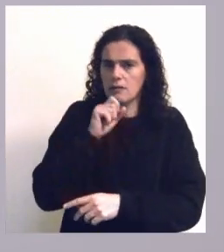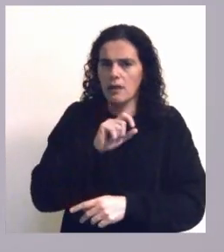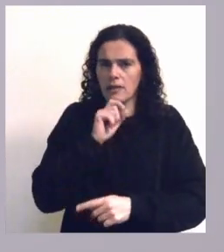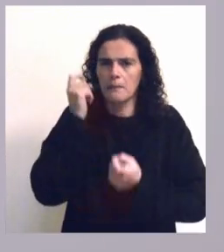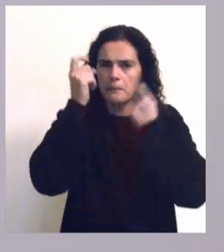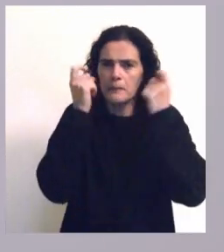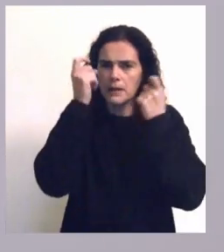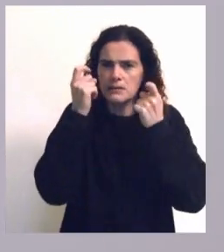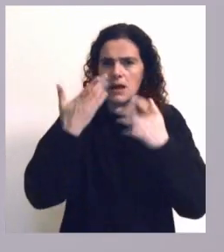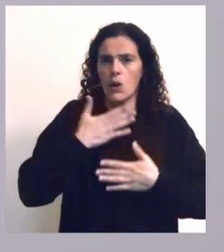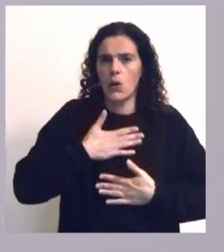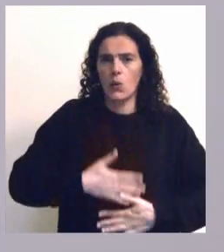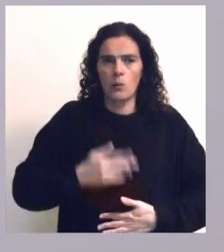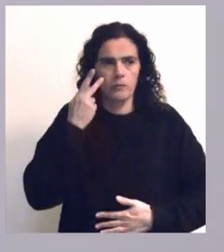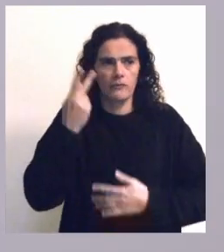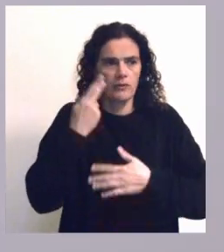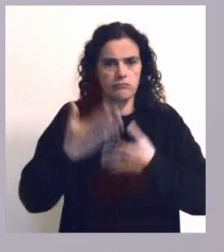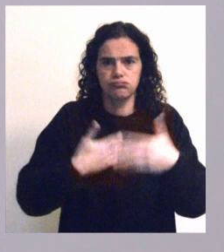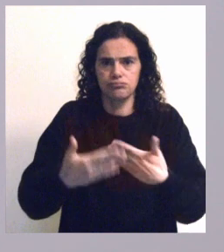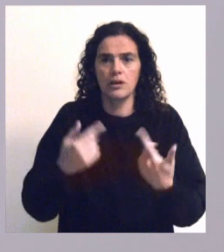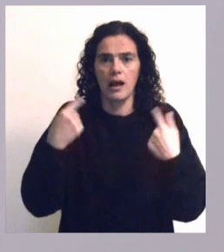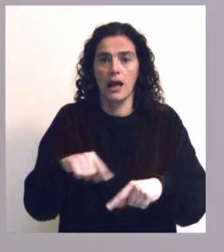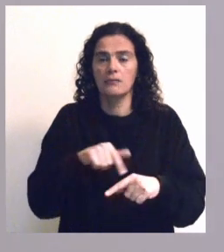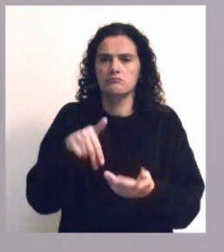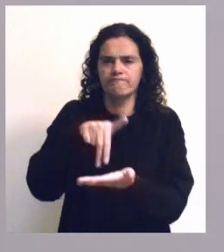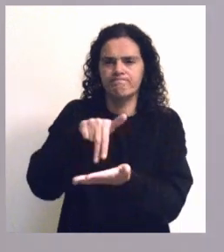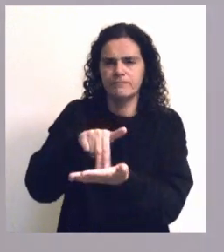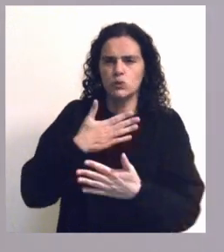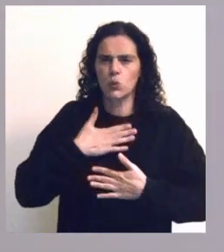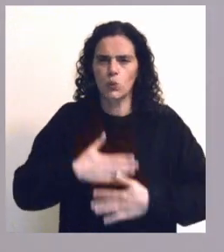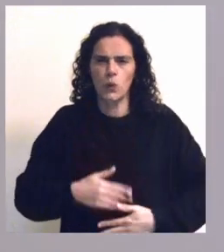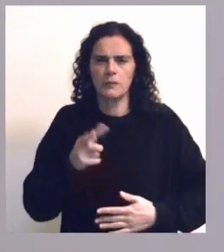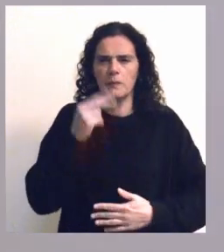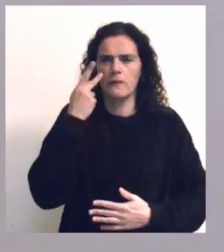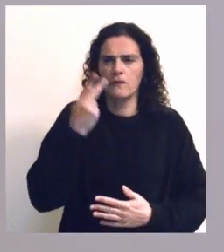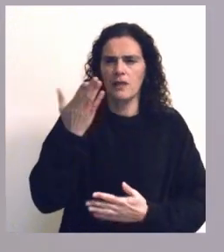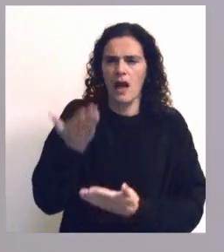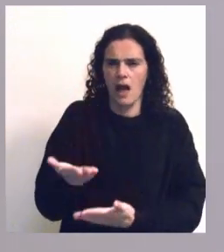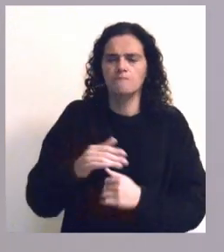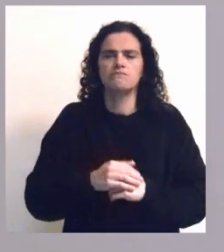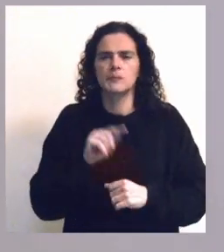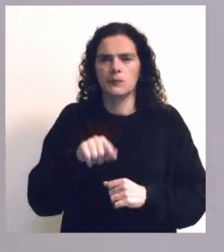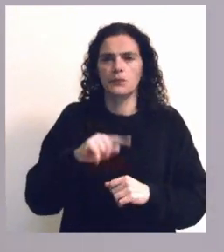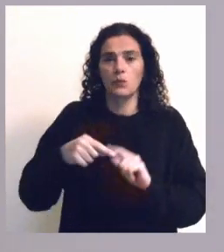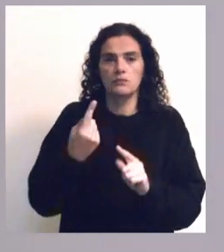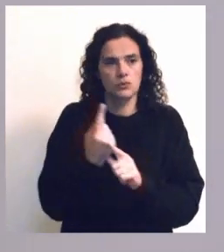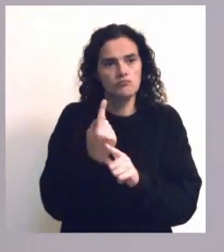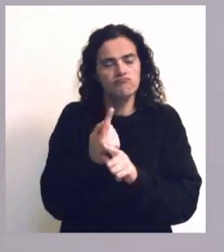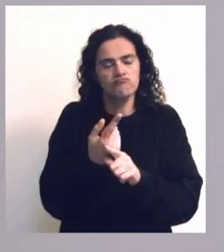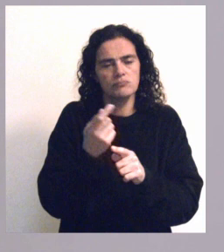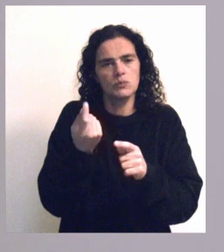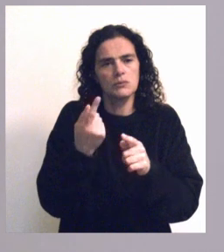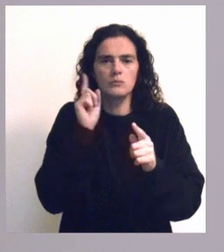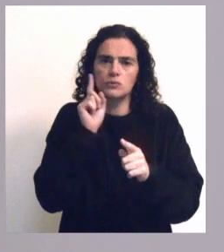pode, de alguma maneira, fazer-nos pensar num organismo vivo. E, de facto, a presença do corpo e da vida é